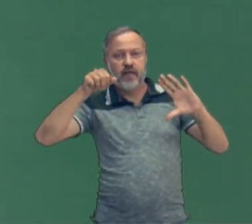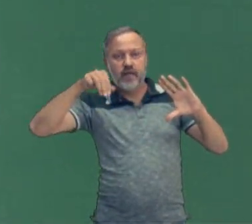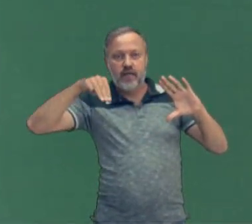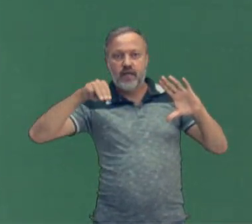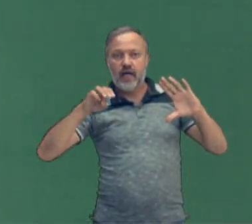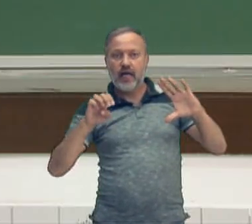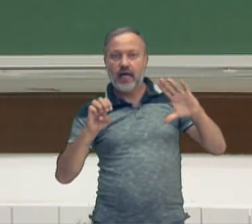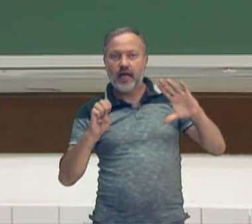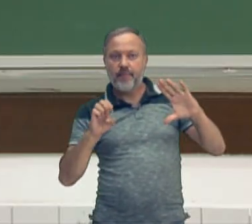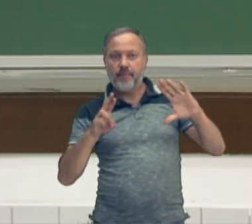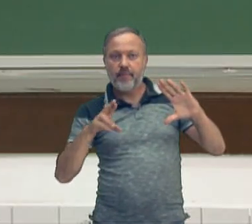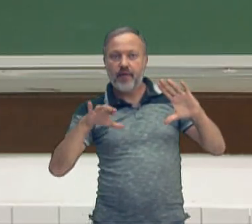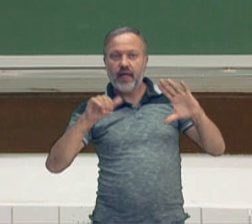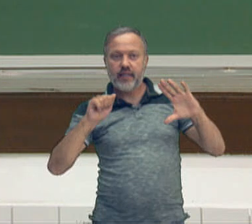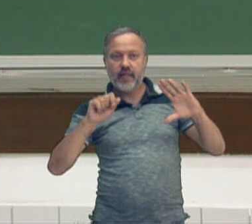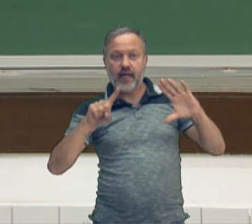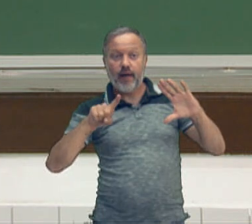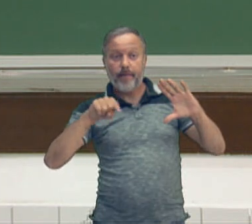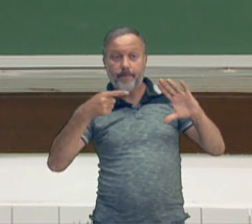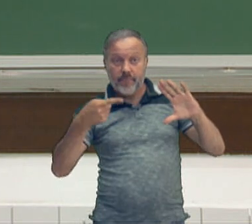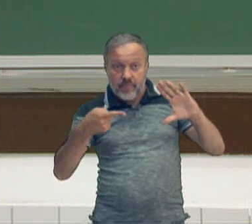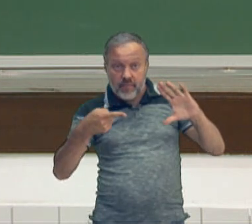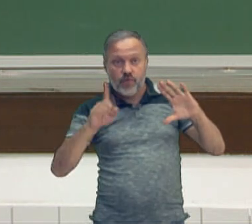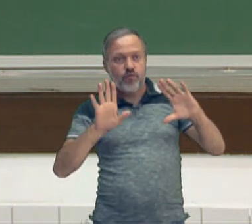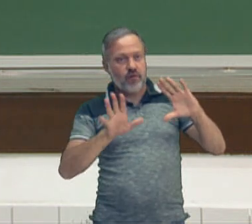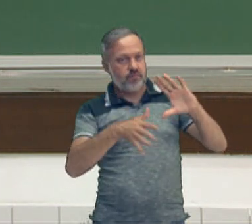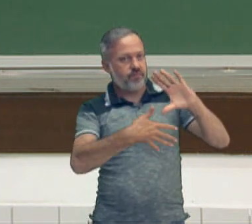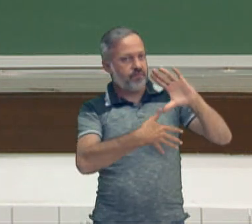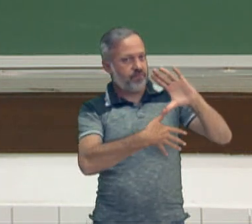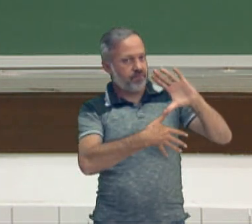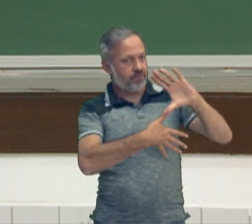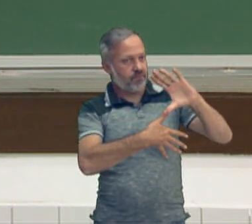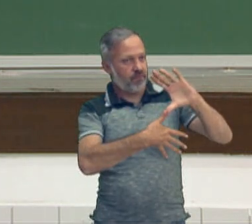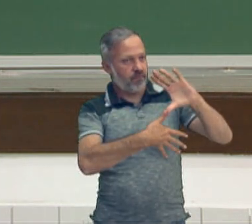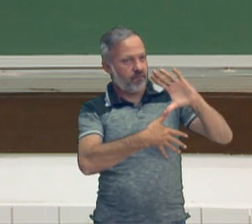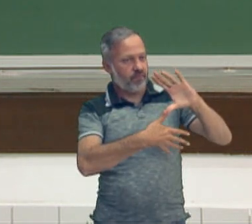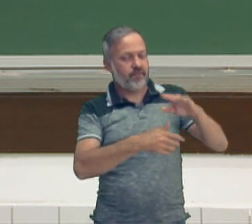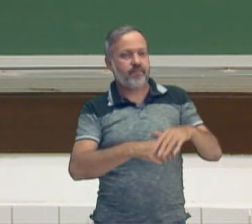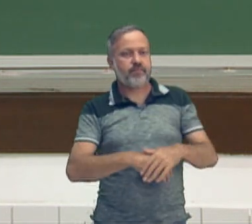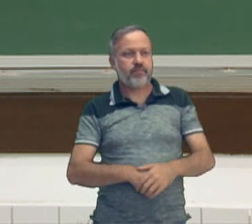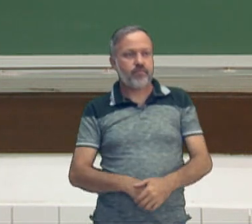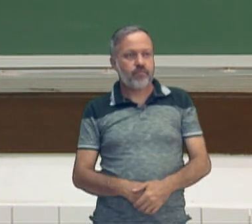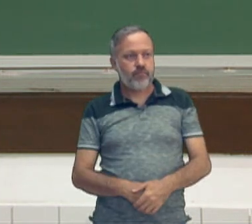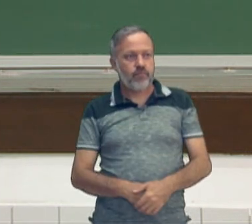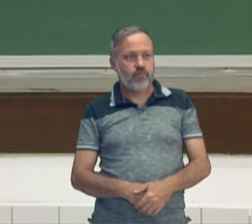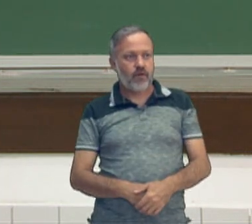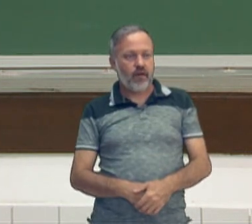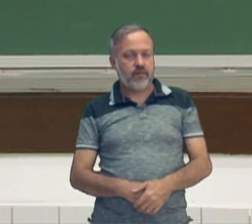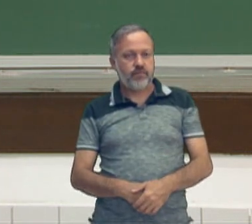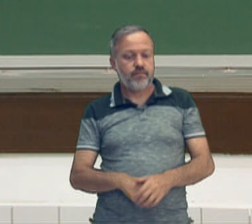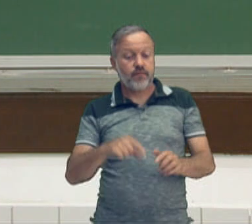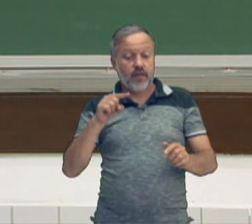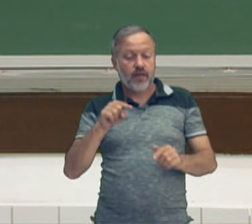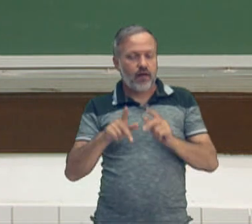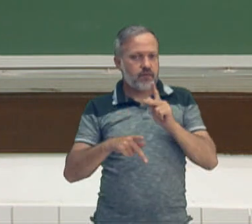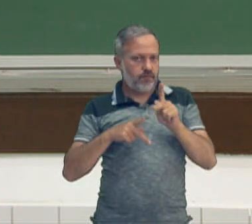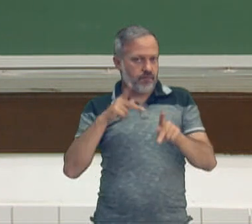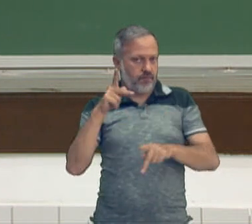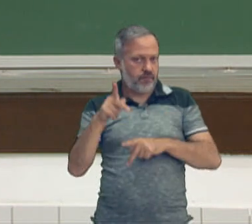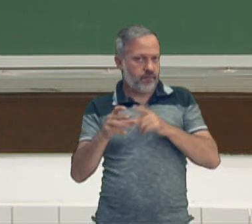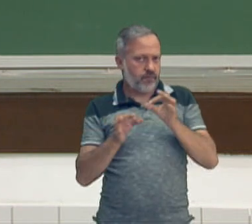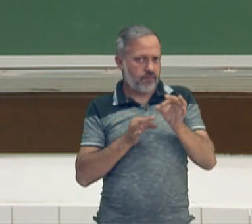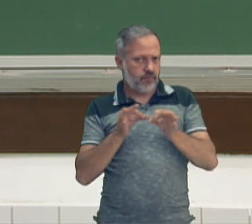americano depois, tudo bem? Então, e dentro desse contexto ainda, esses povos se